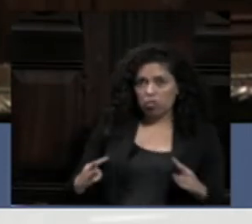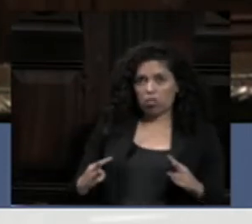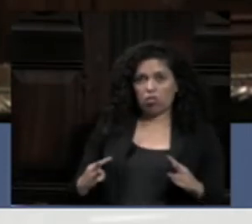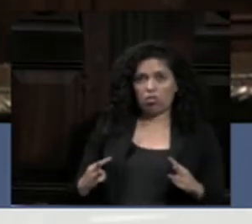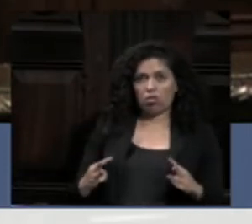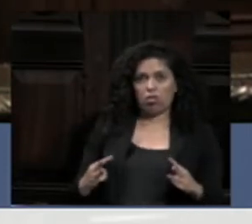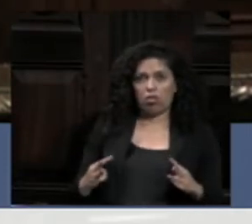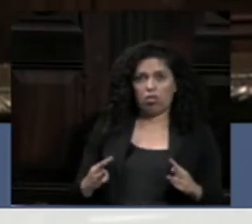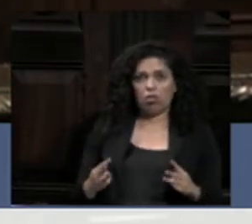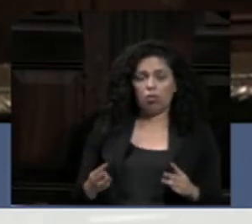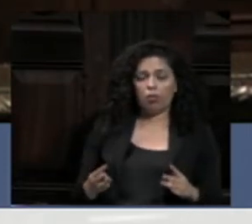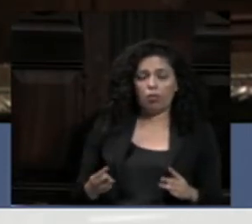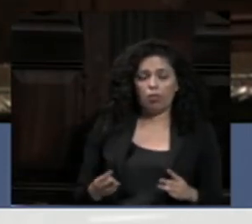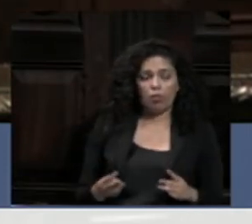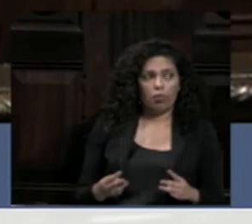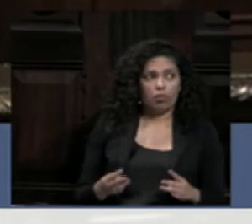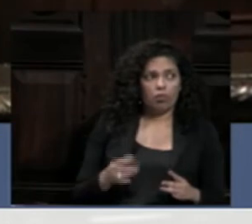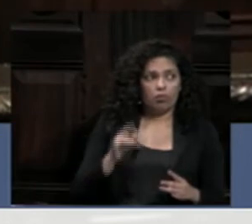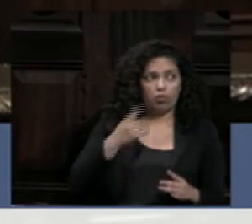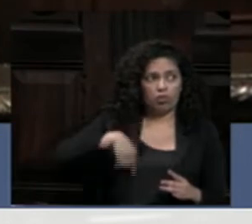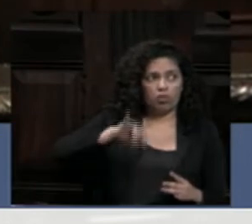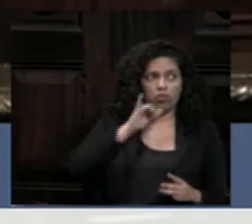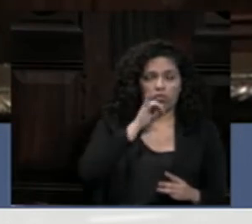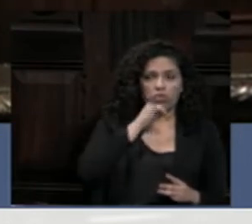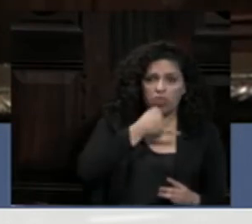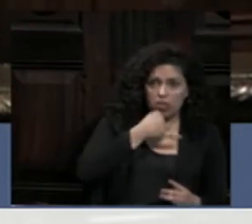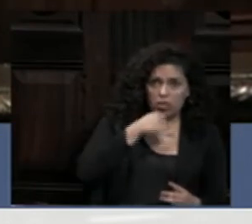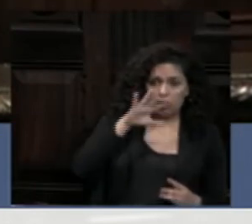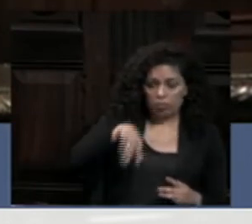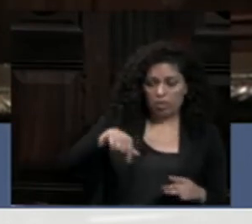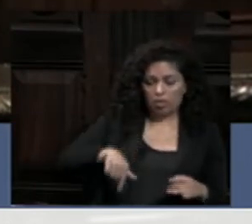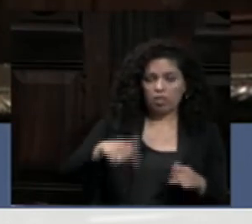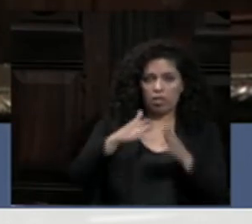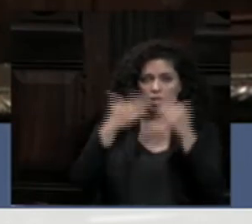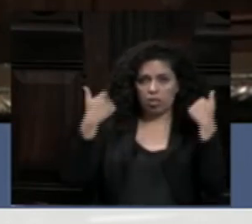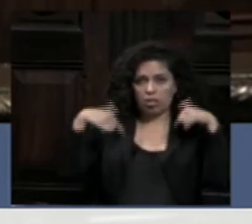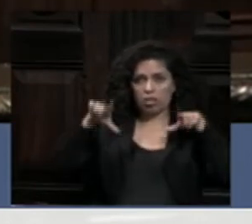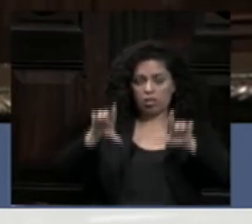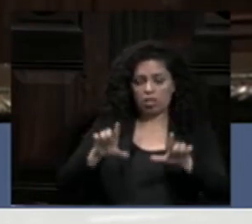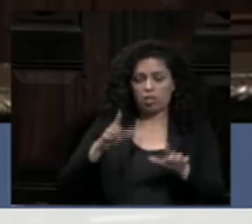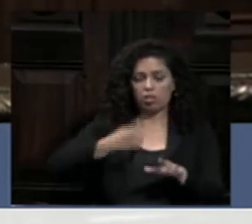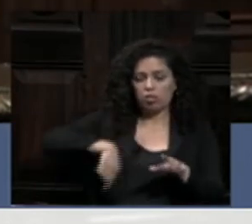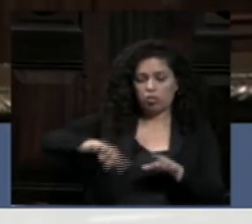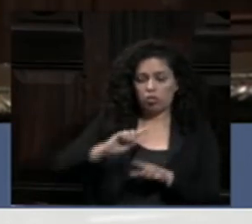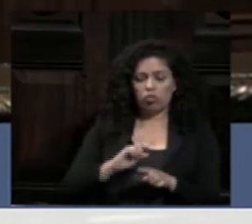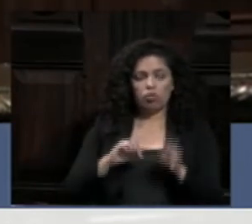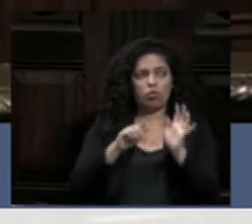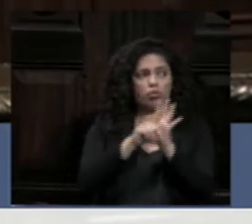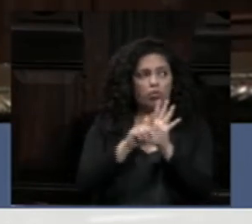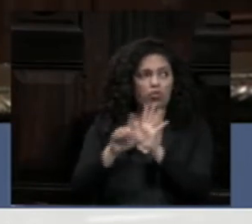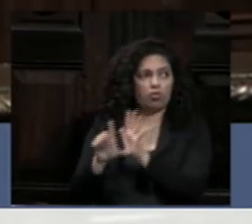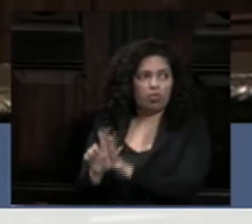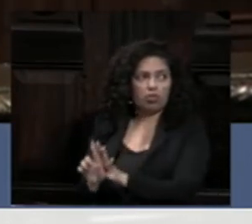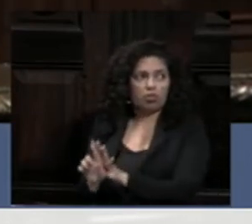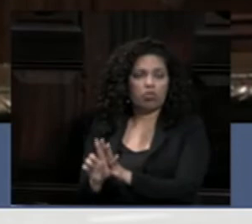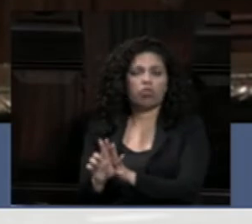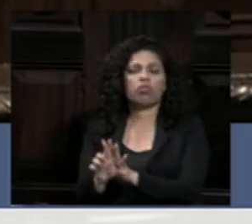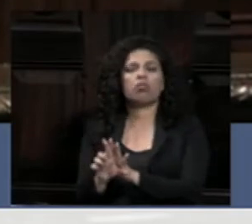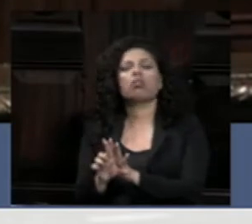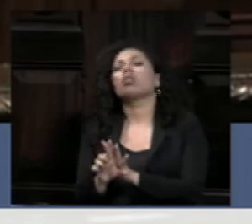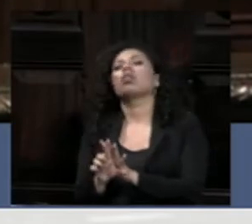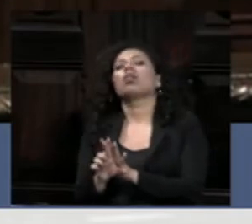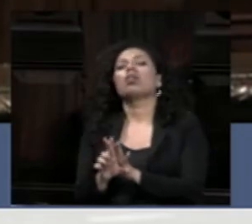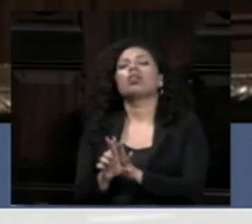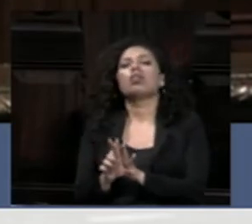casa hoje nós aprovamos um importante projeto de lei do qual nos orgulhamos muito de ter construído junto com a